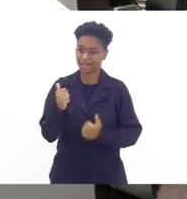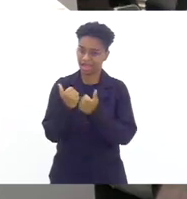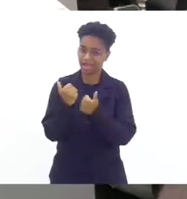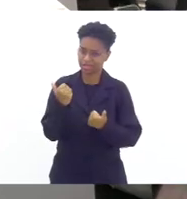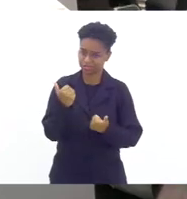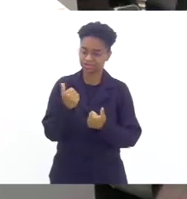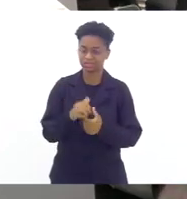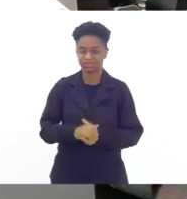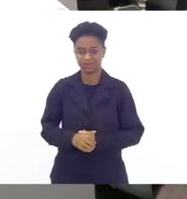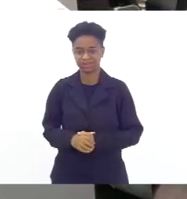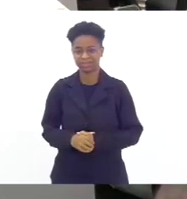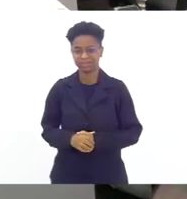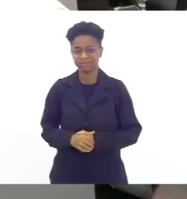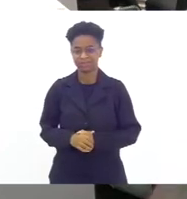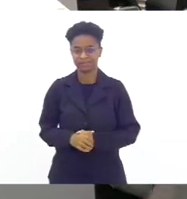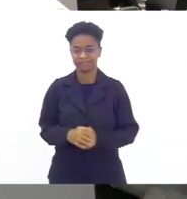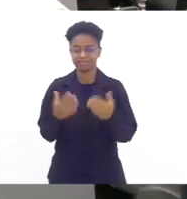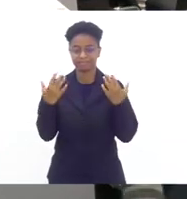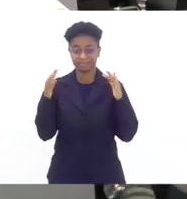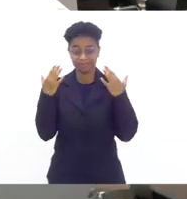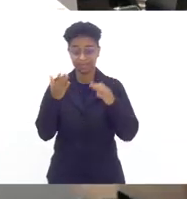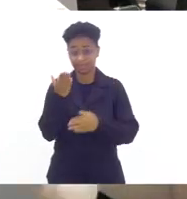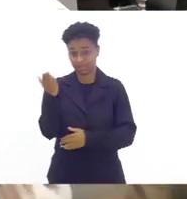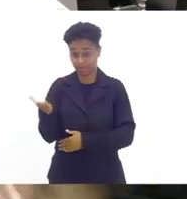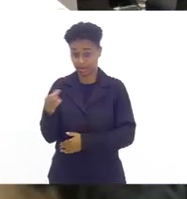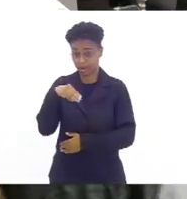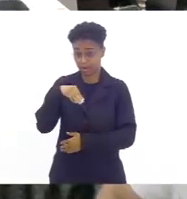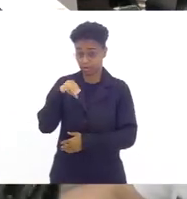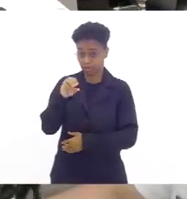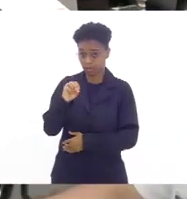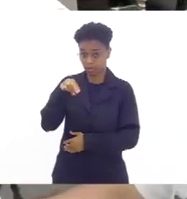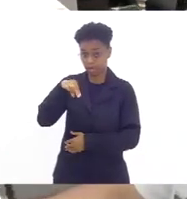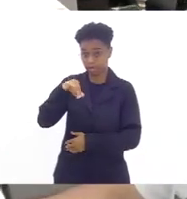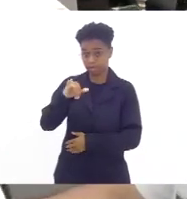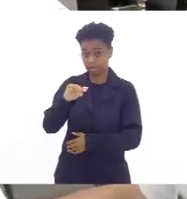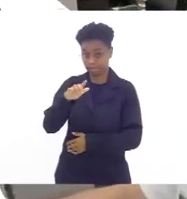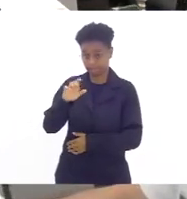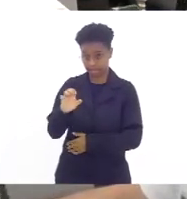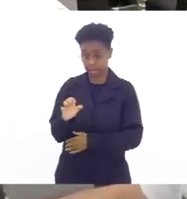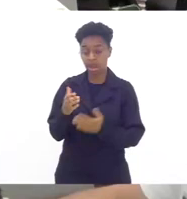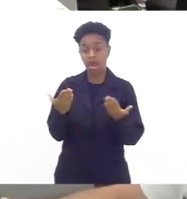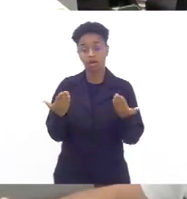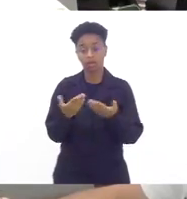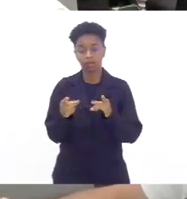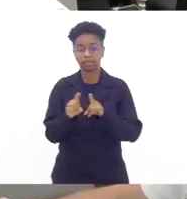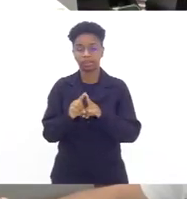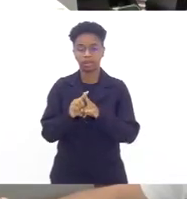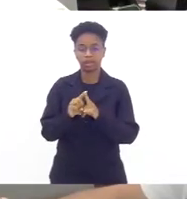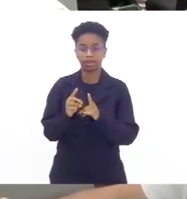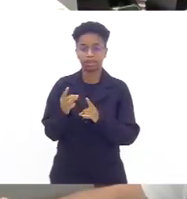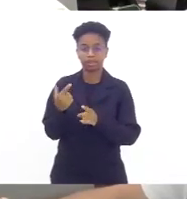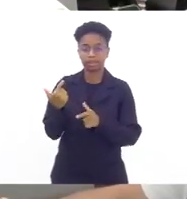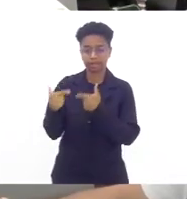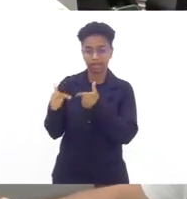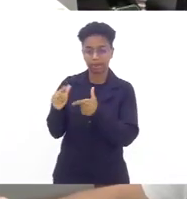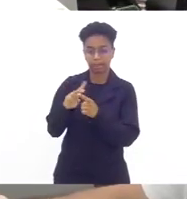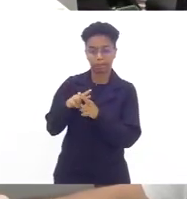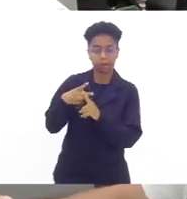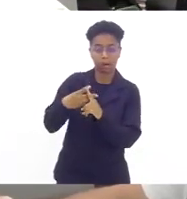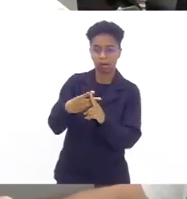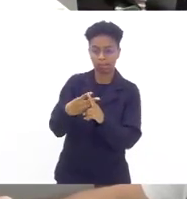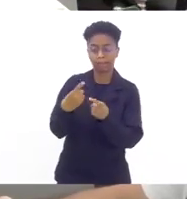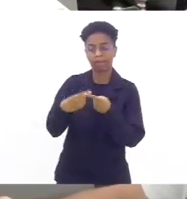assessora a Monique agora ela também tá numa dupla jornada porque a Alemanha da lua